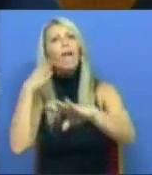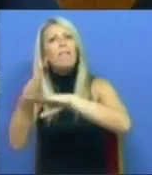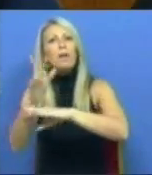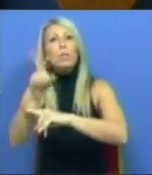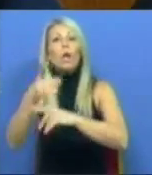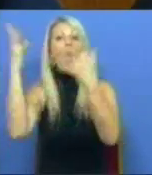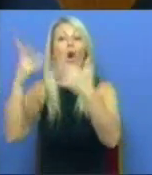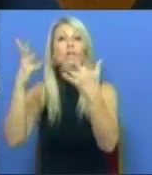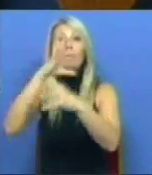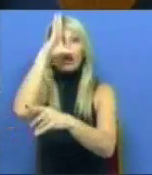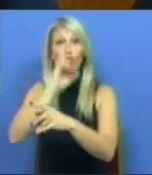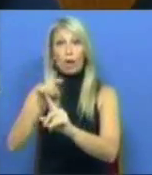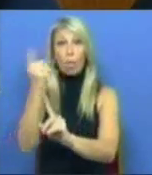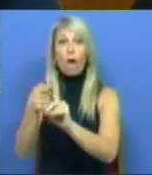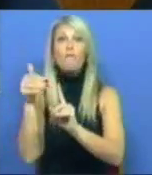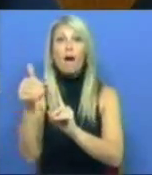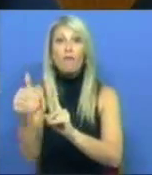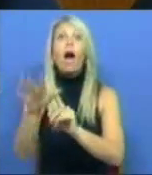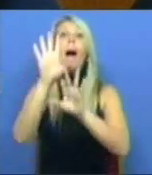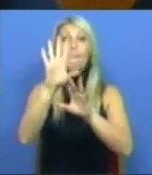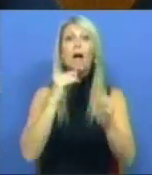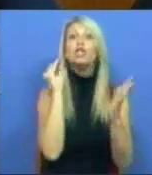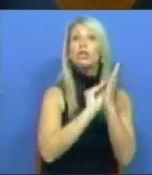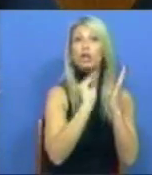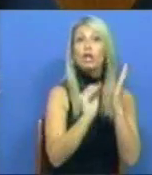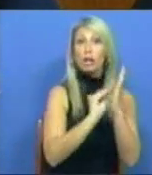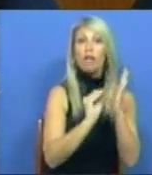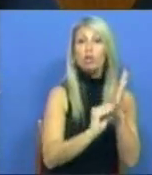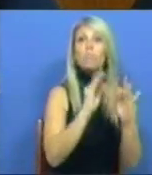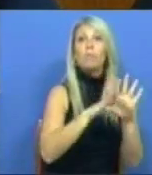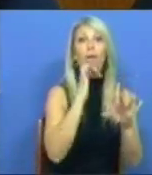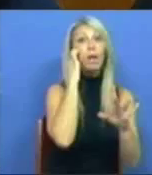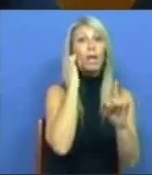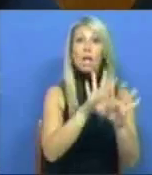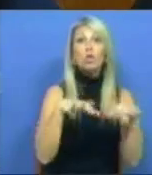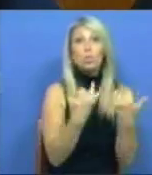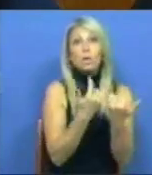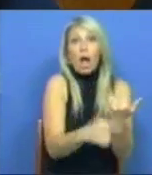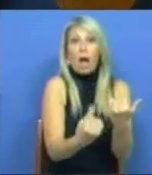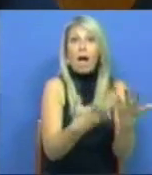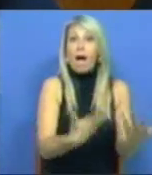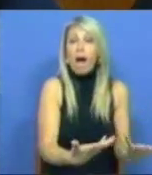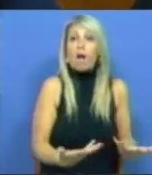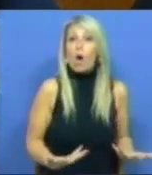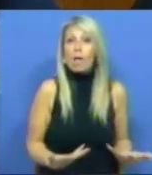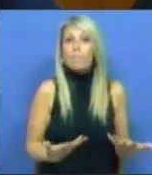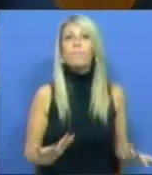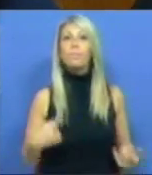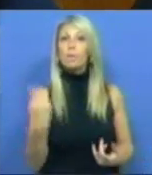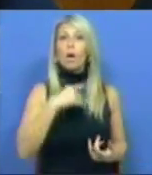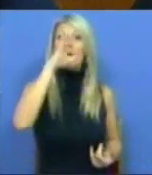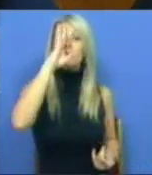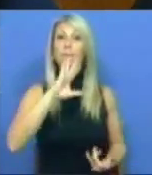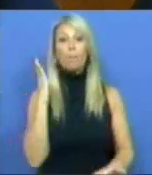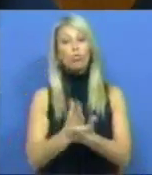o próximo ano, mas que estão inscritas no clima de crise social que estamos a viver. Ou seja, nós sabemos de